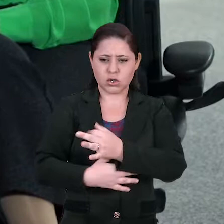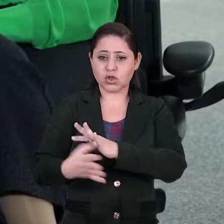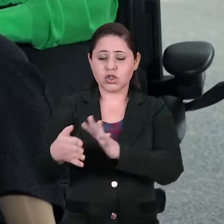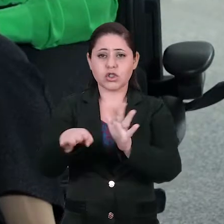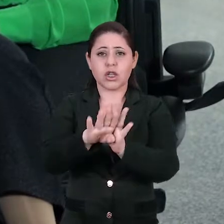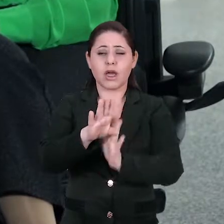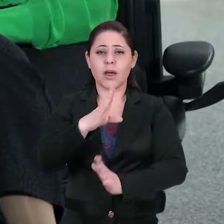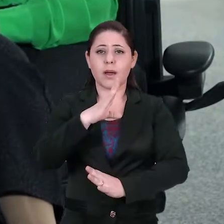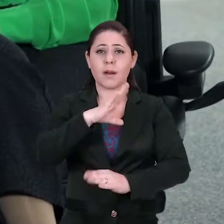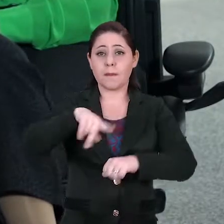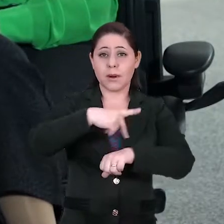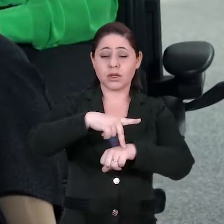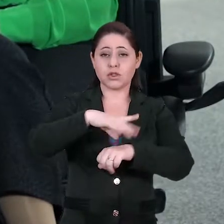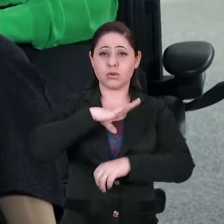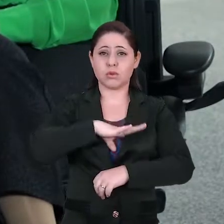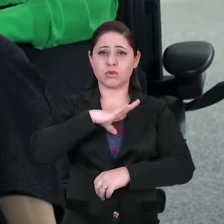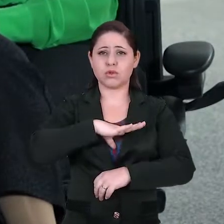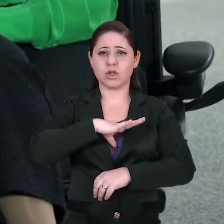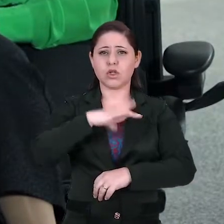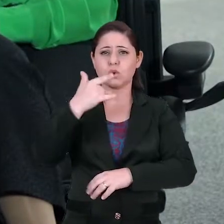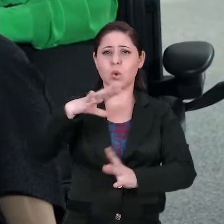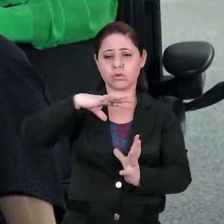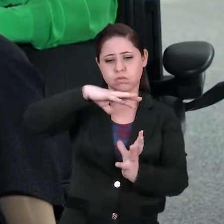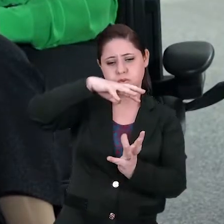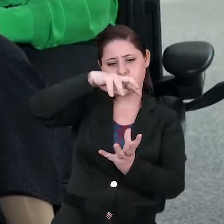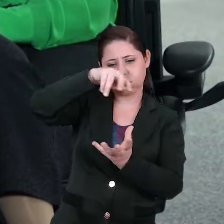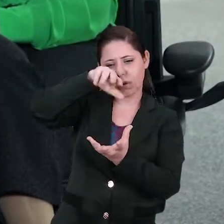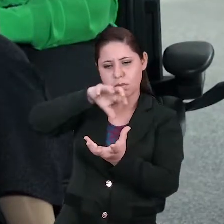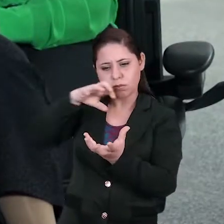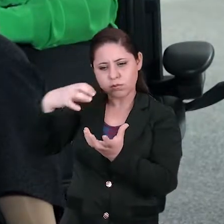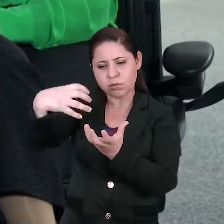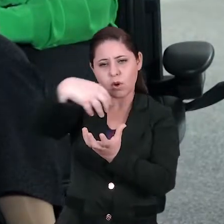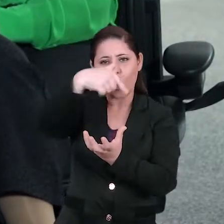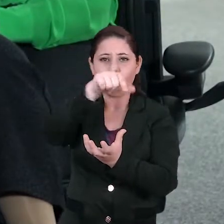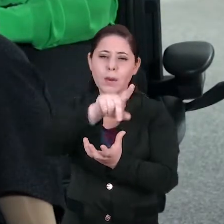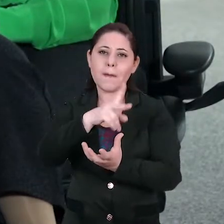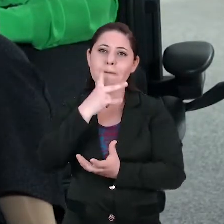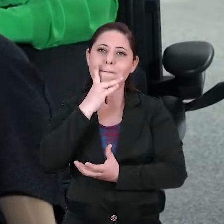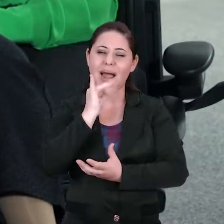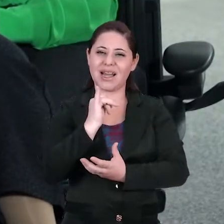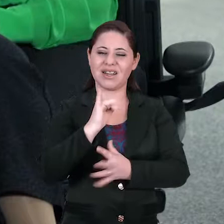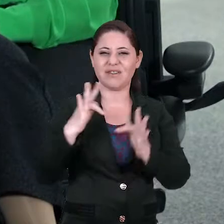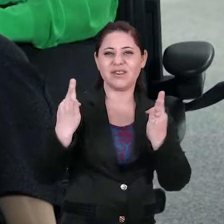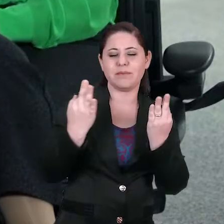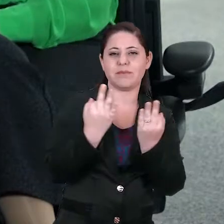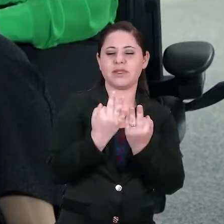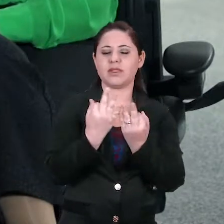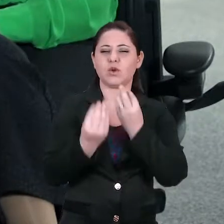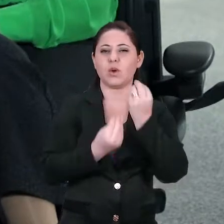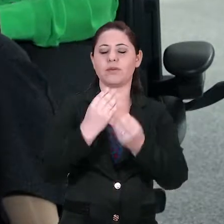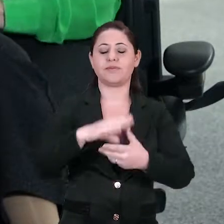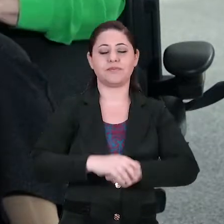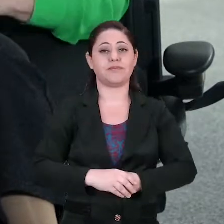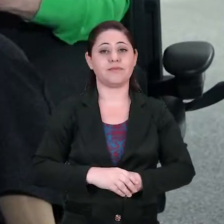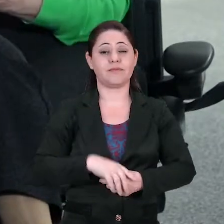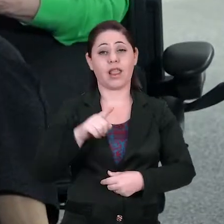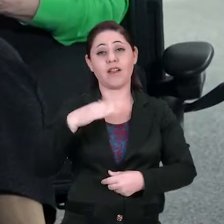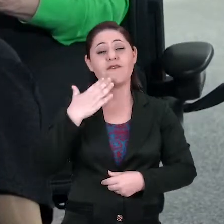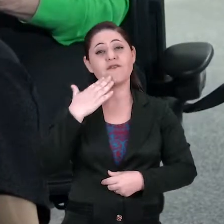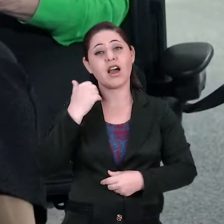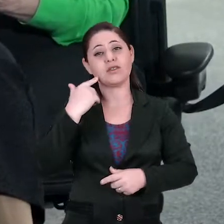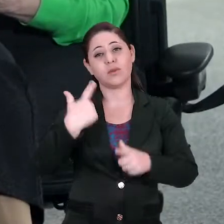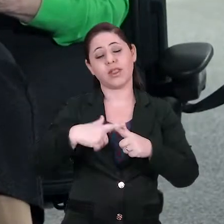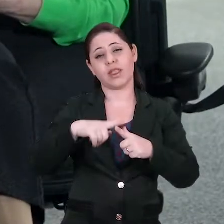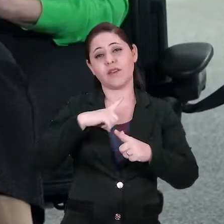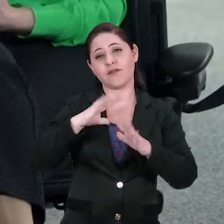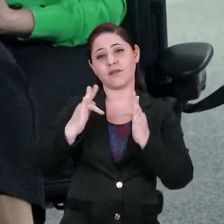emociona? Tem uma coisa que quando você chega a Portugal, assim, outro continente, teus pais, como é que dá essa fusão? Para mim é mais